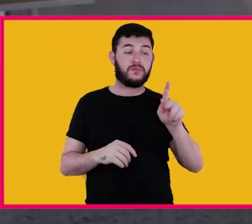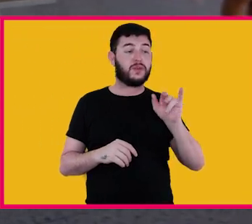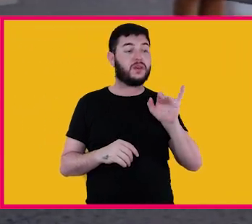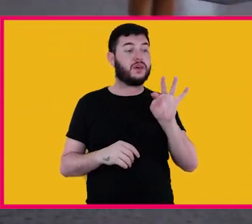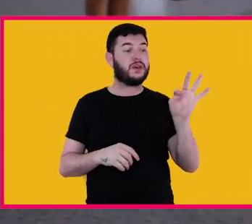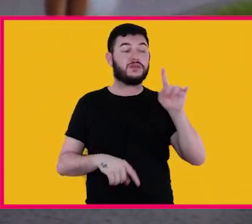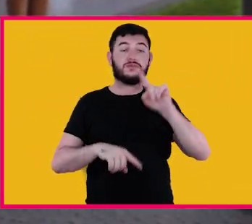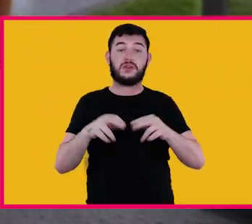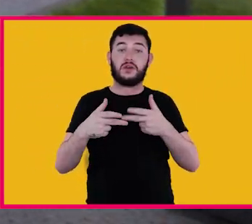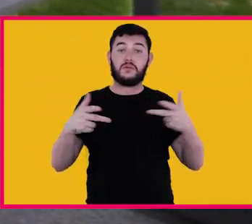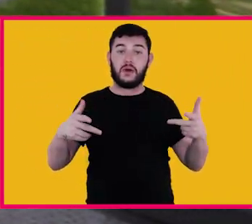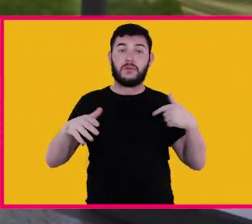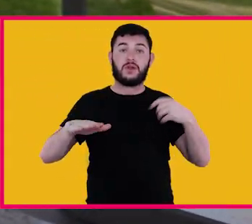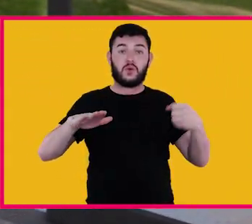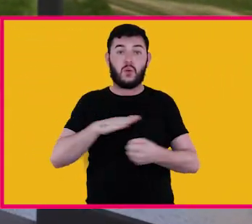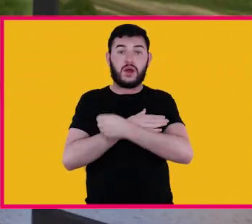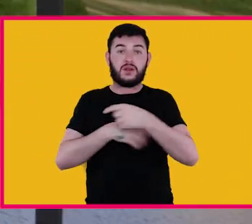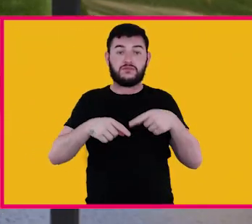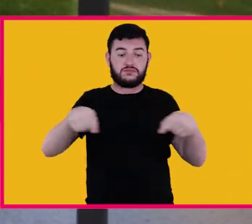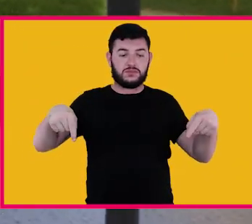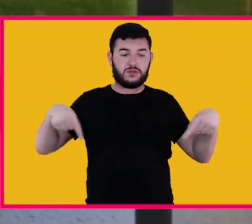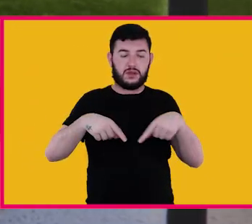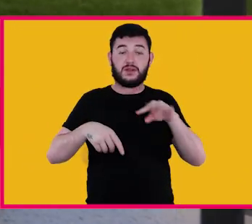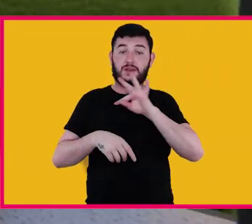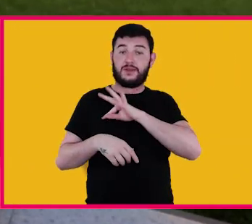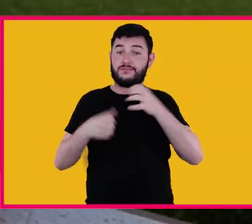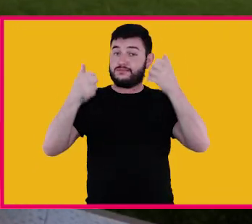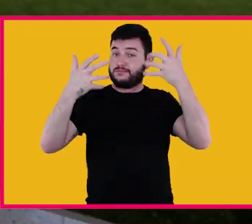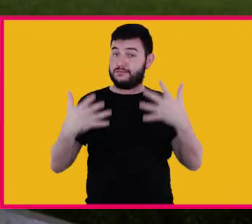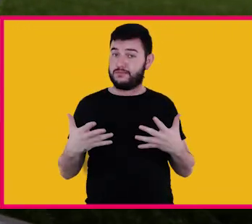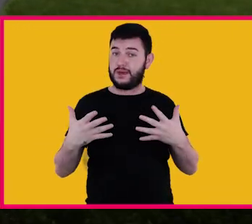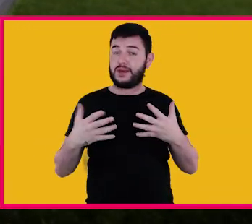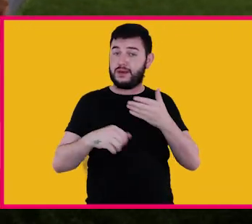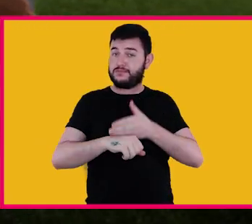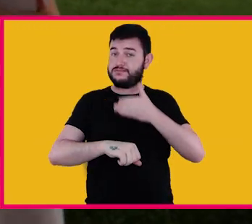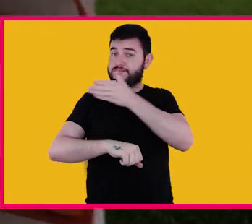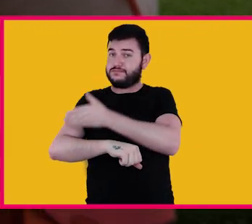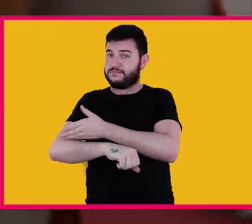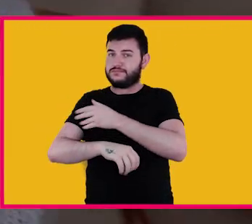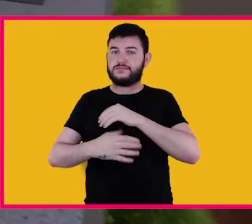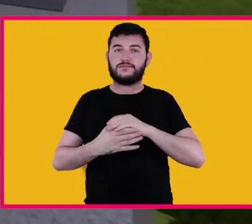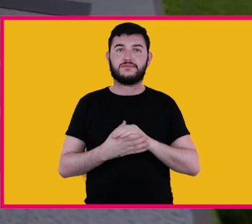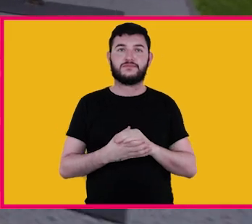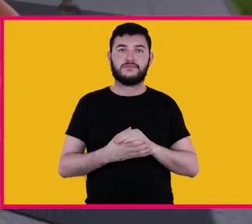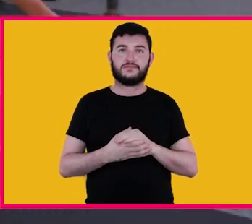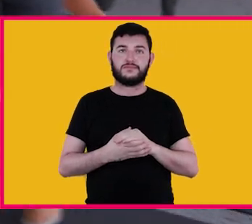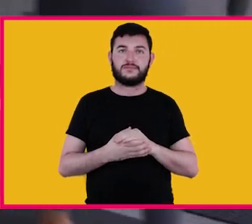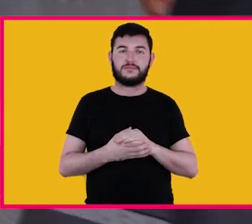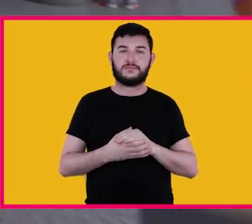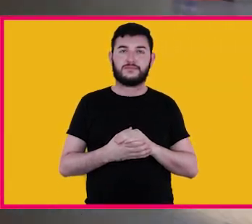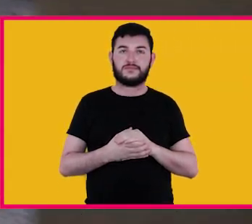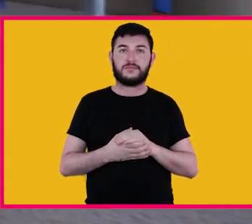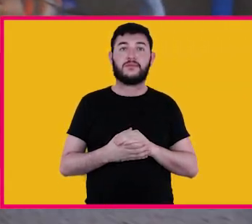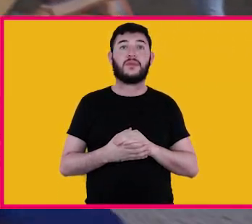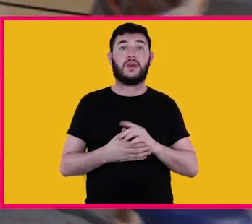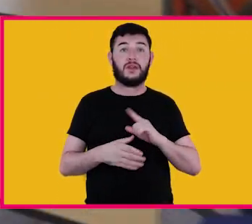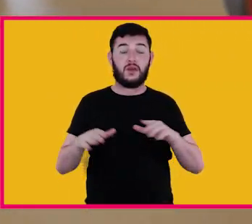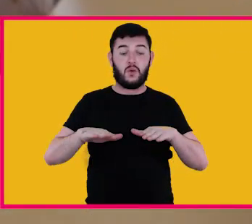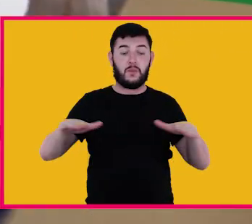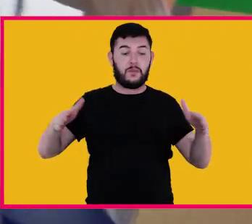podem ficar guardados no acervo técnico já mencionado. Passando novamente pelo pátio, podemos ver o balcão da cantina coletiva.